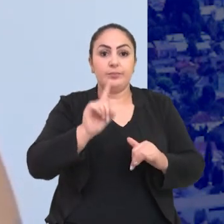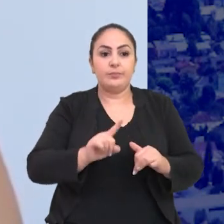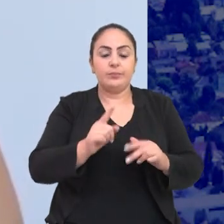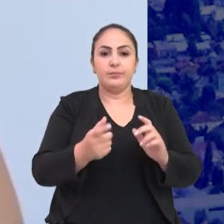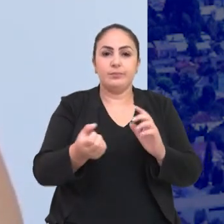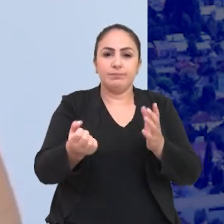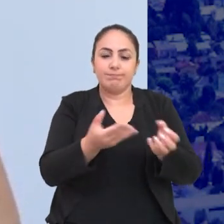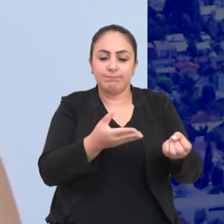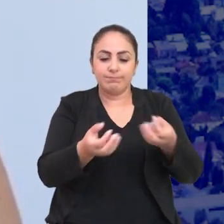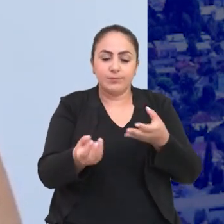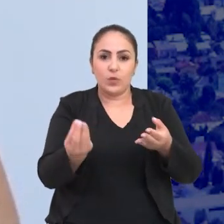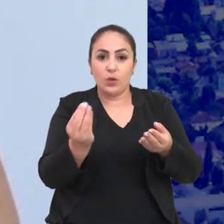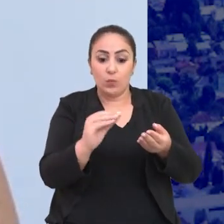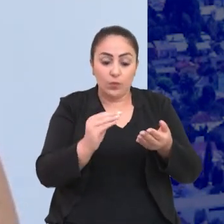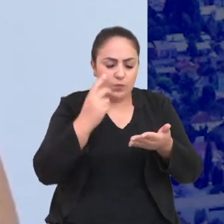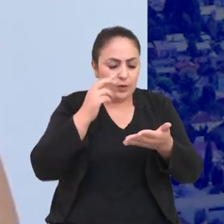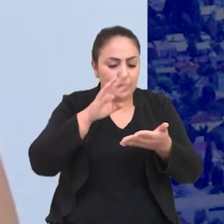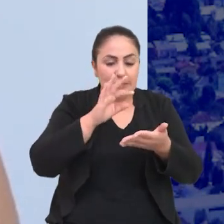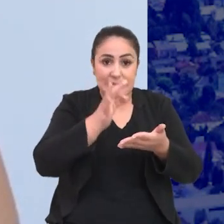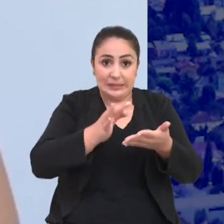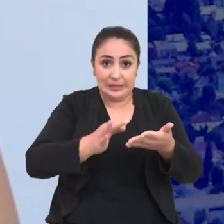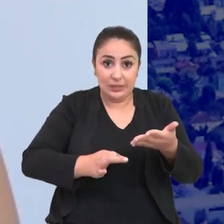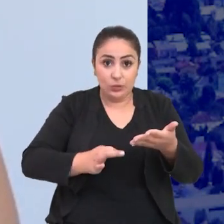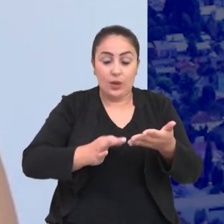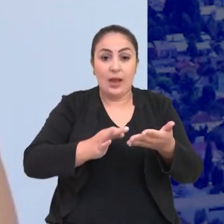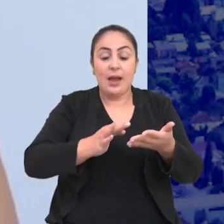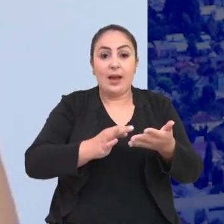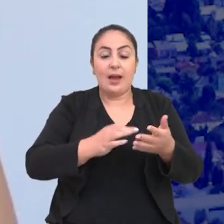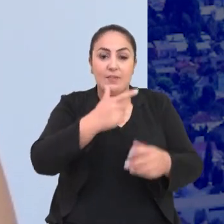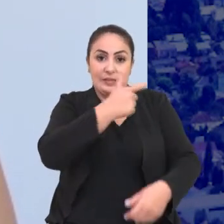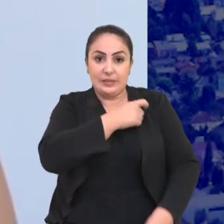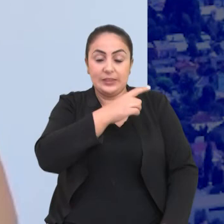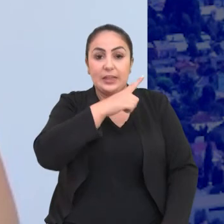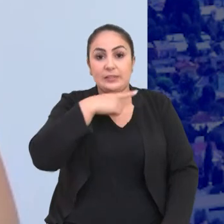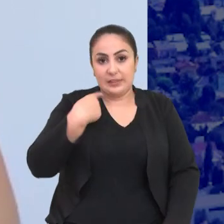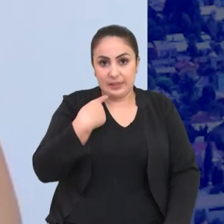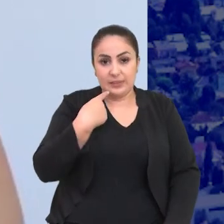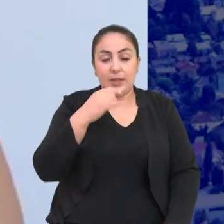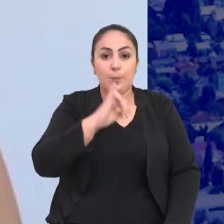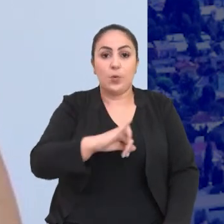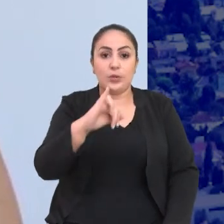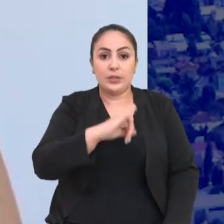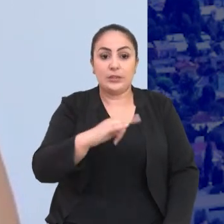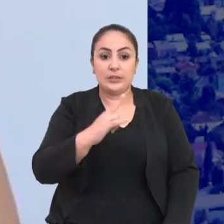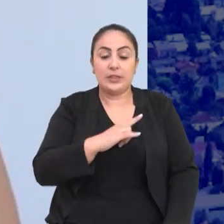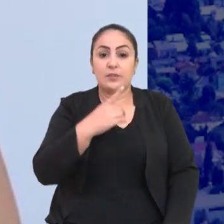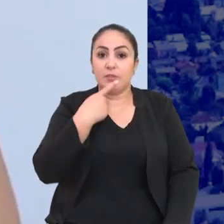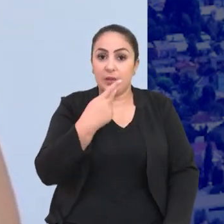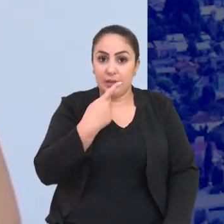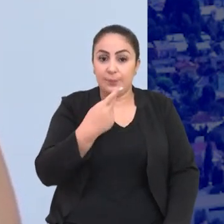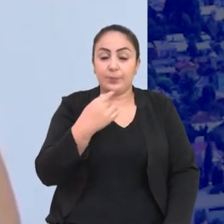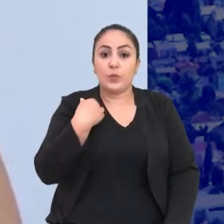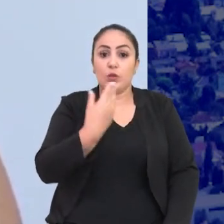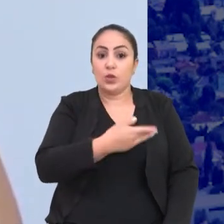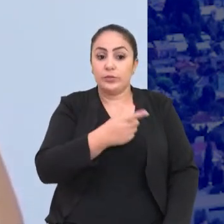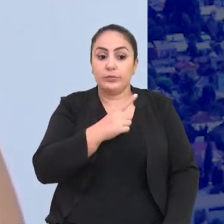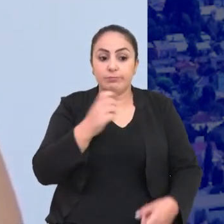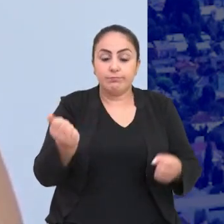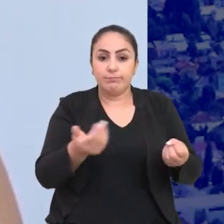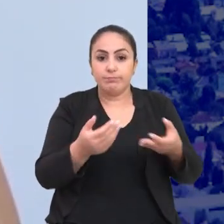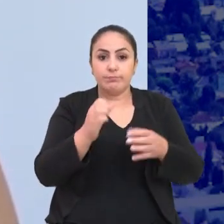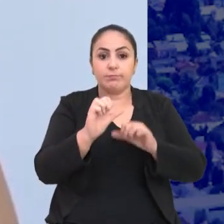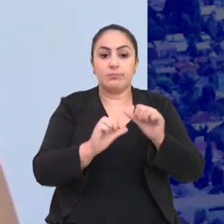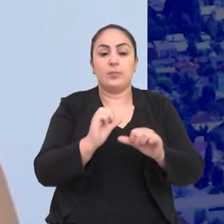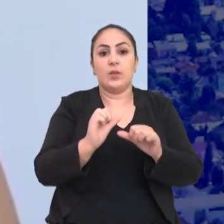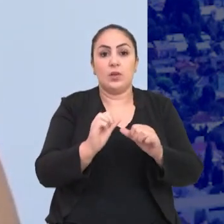Essa campanha é para a atualização das vacinas que estão em atraso. Importante colocar que nós